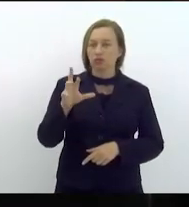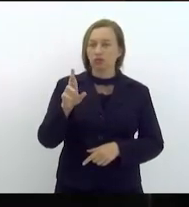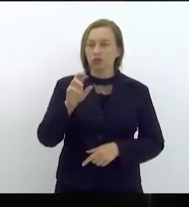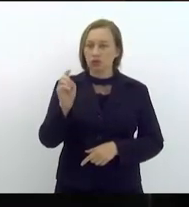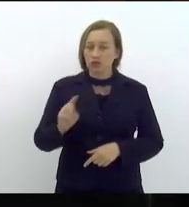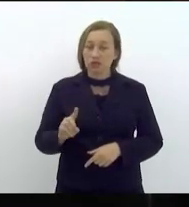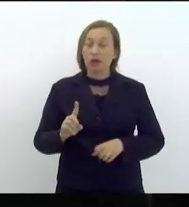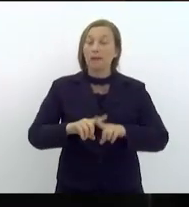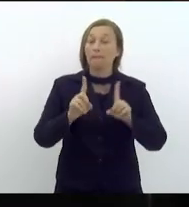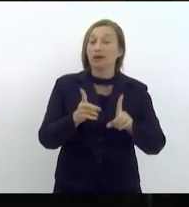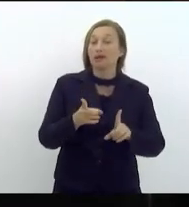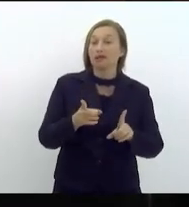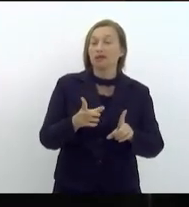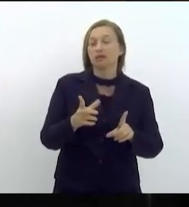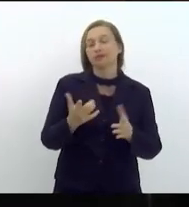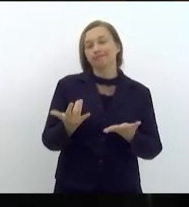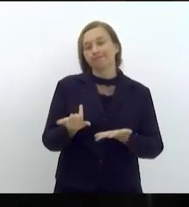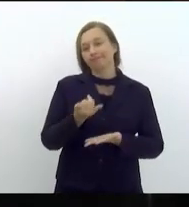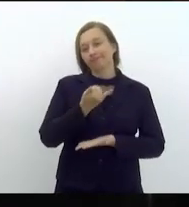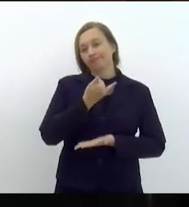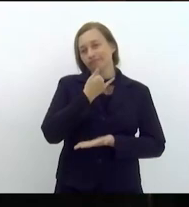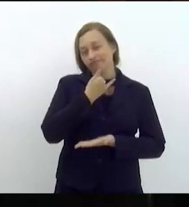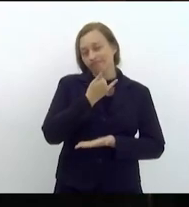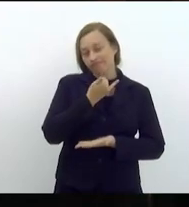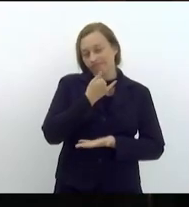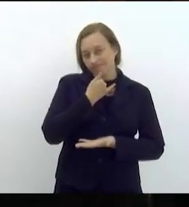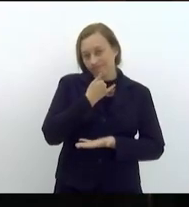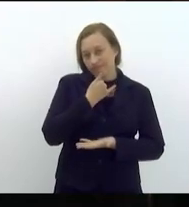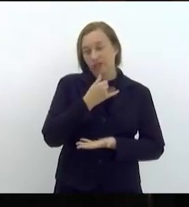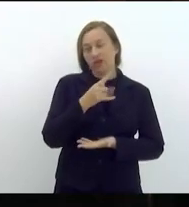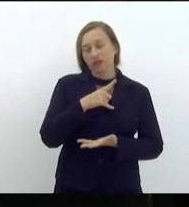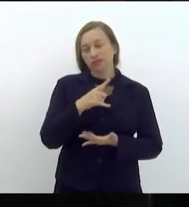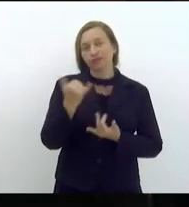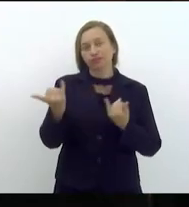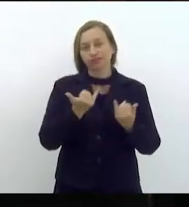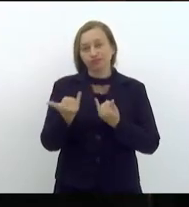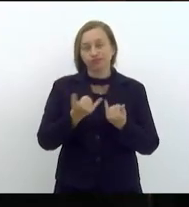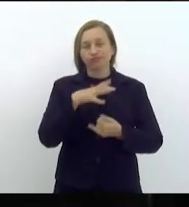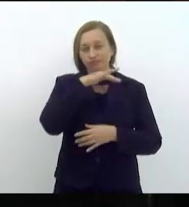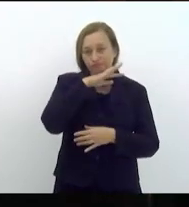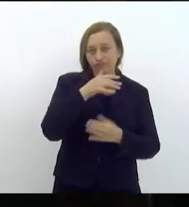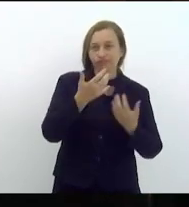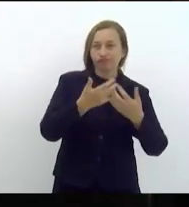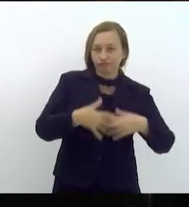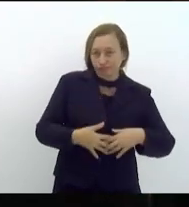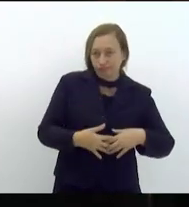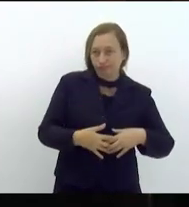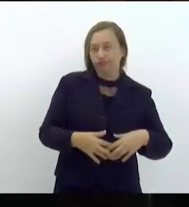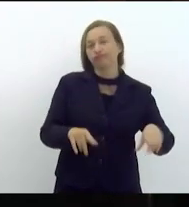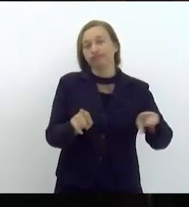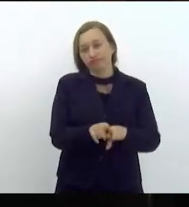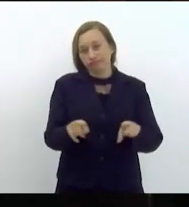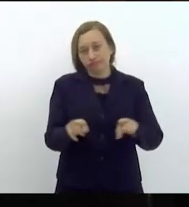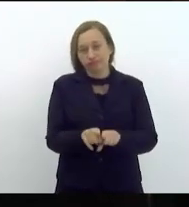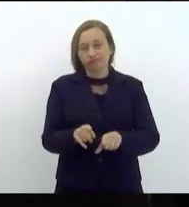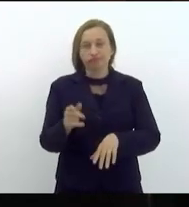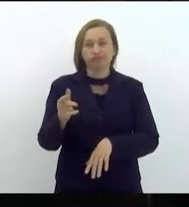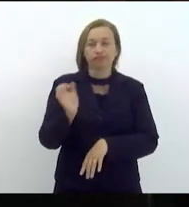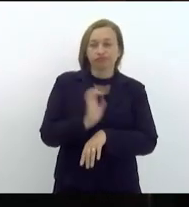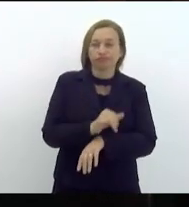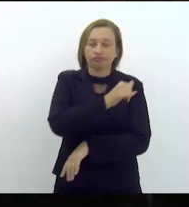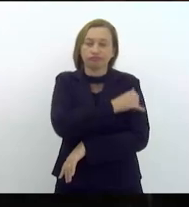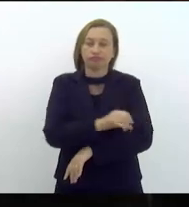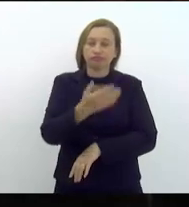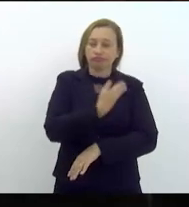vive a nossa cidade de Petrópolis e o estado do Rio de Janeiro infelizmente por mais uma vez o